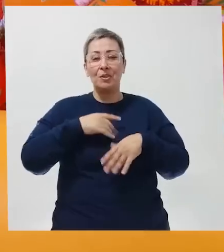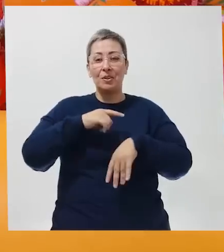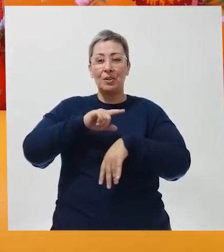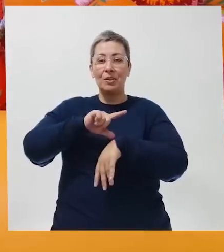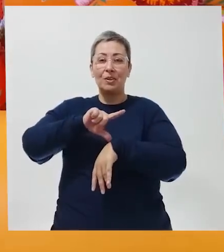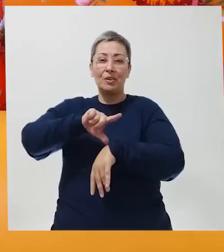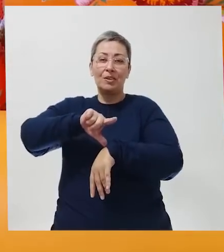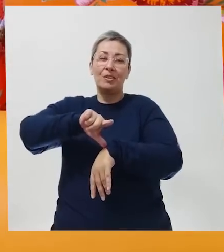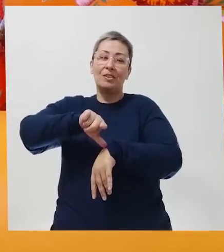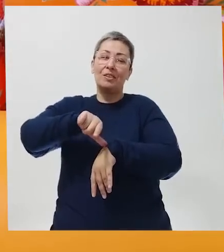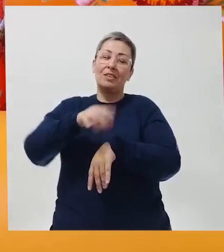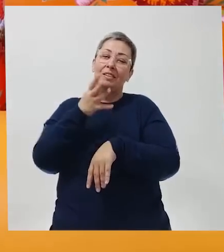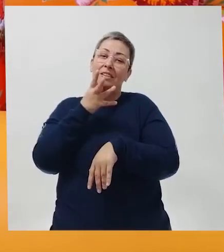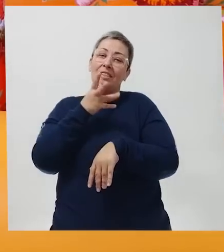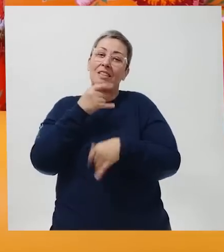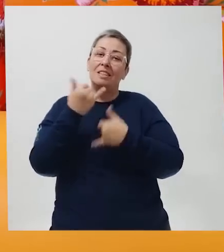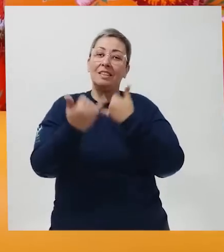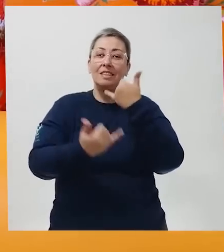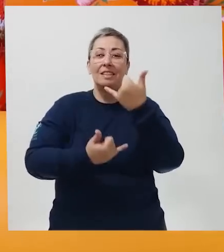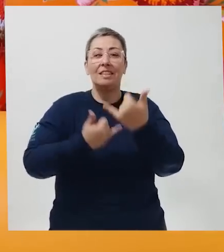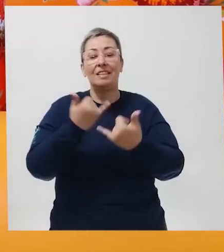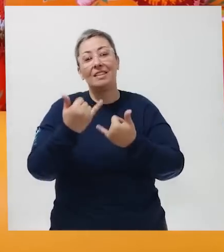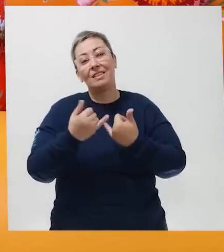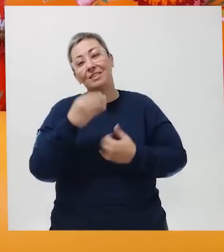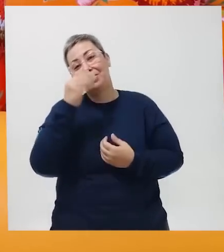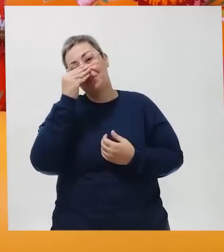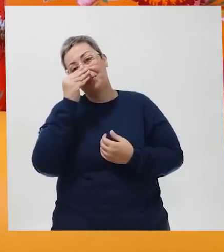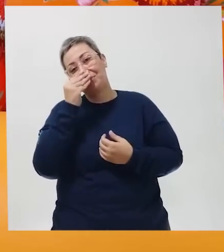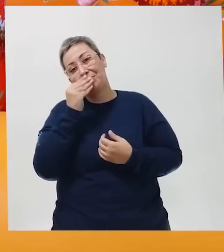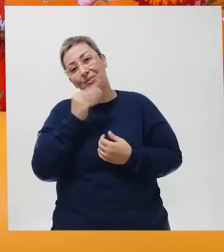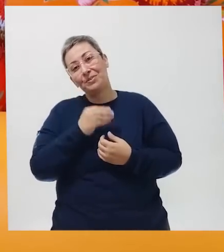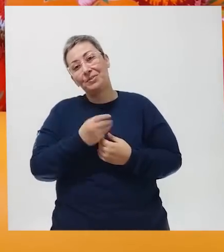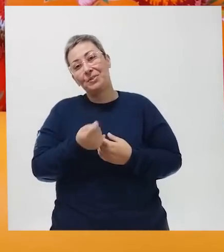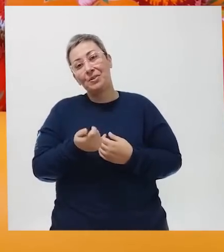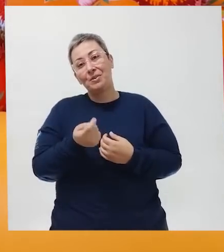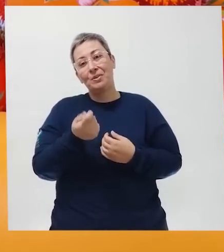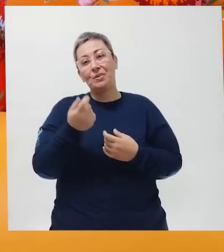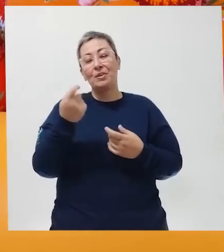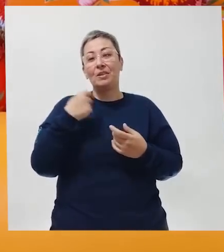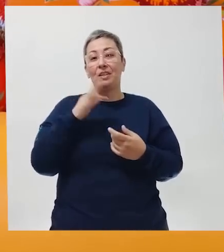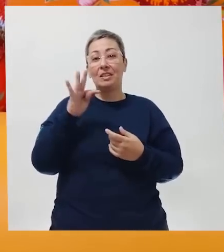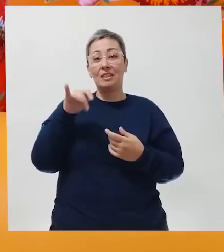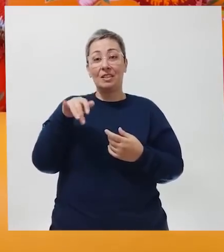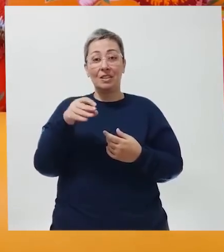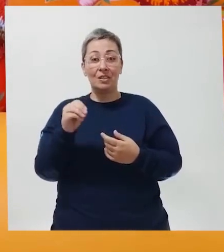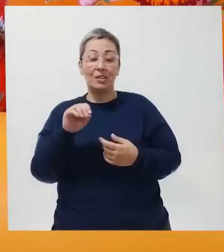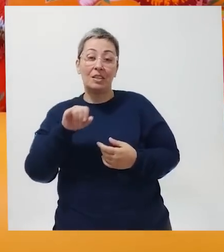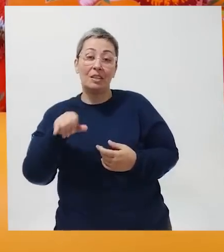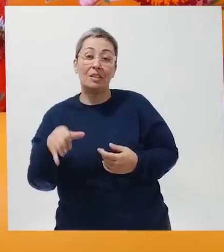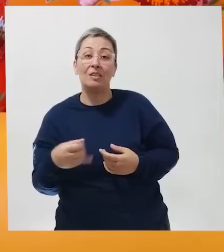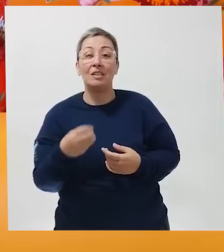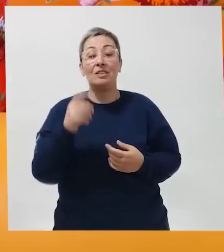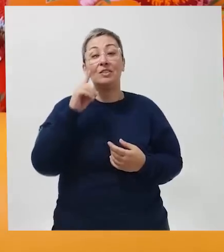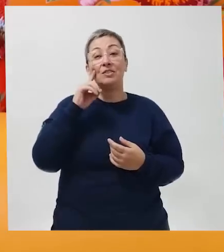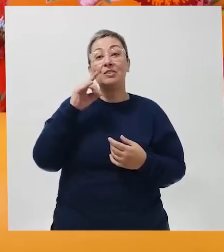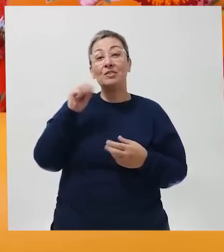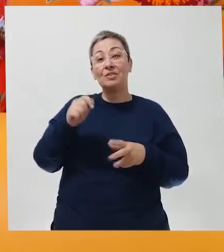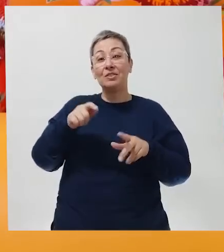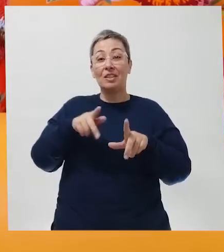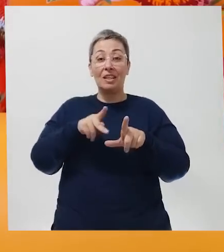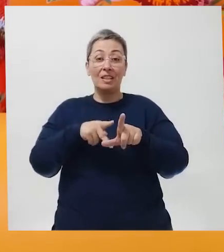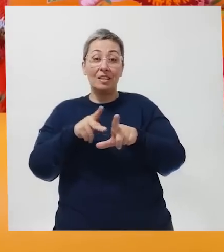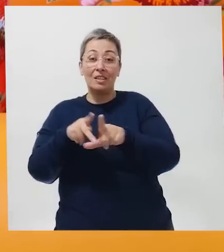cidade pequena. O tempo fica longo com brincadeiras e um cantinho de preguiça.